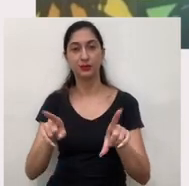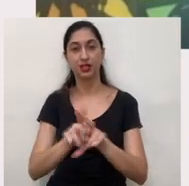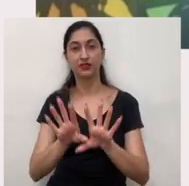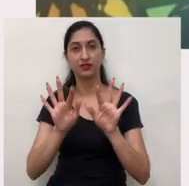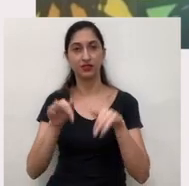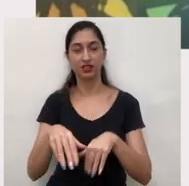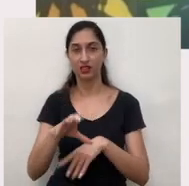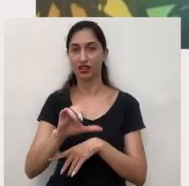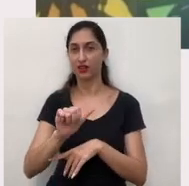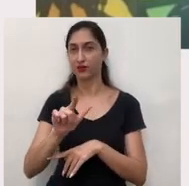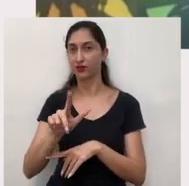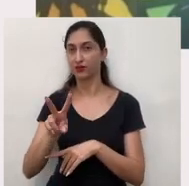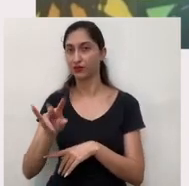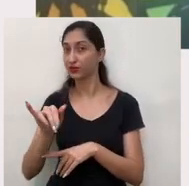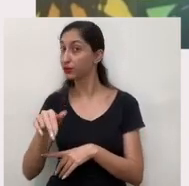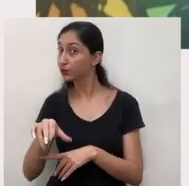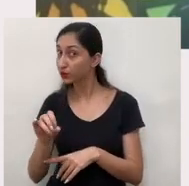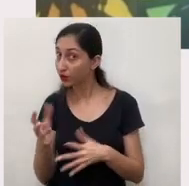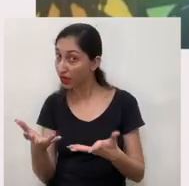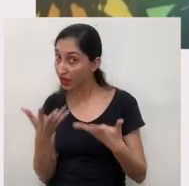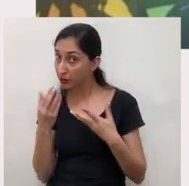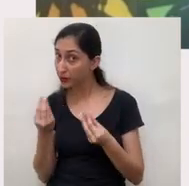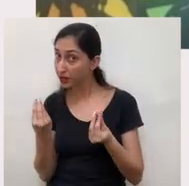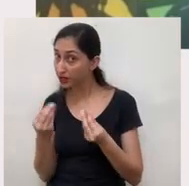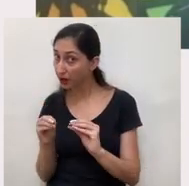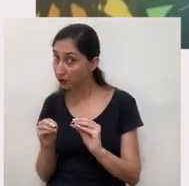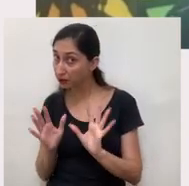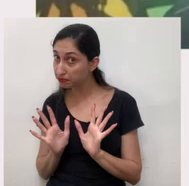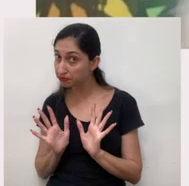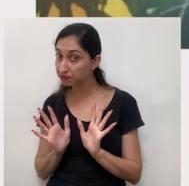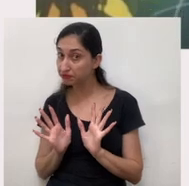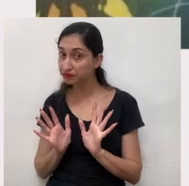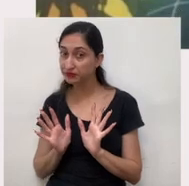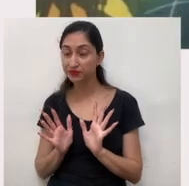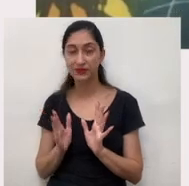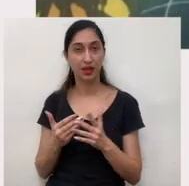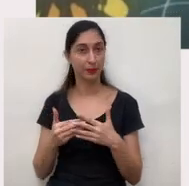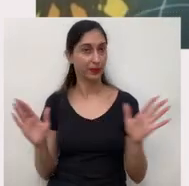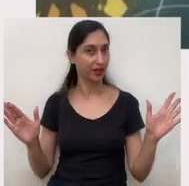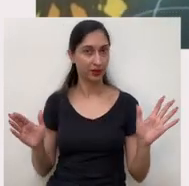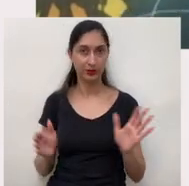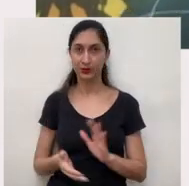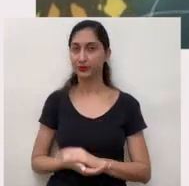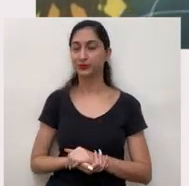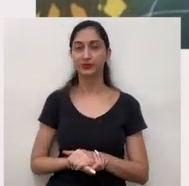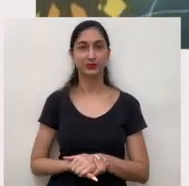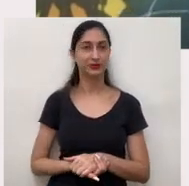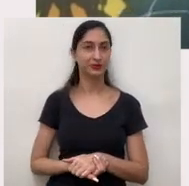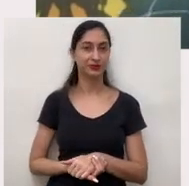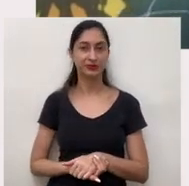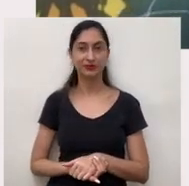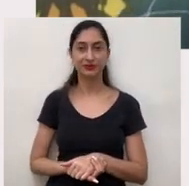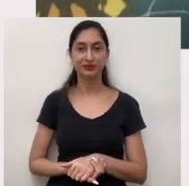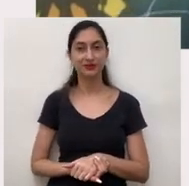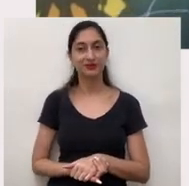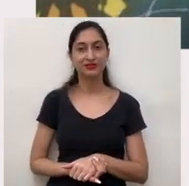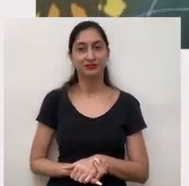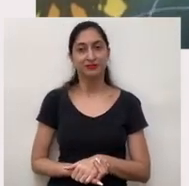então, se alguém quiser mandar algum outro comentário enquanto nós estivermos lendo, o chat está aberto, gente. Beleza. Então vamos